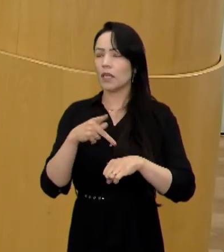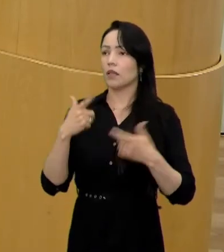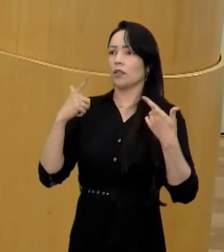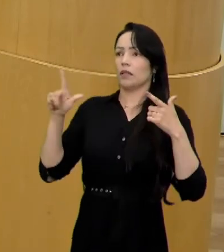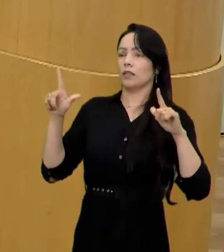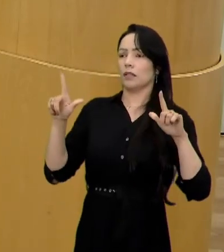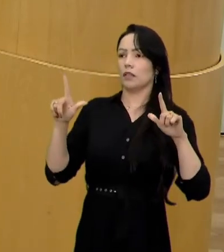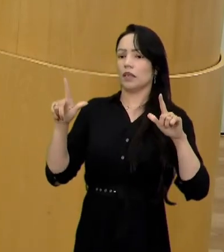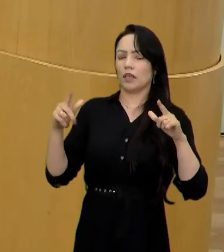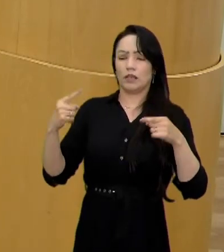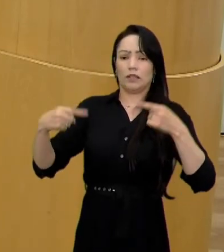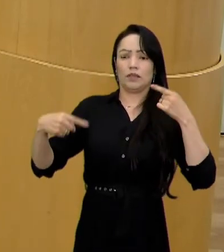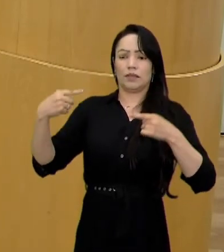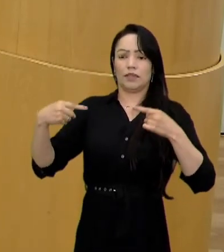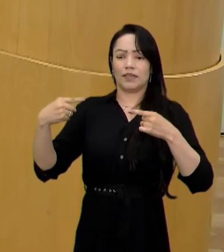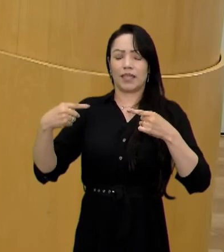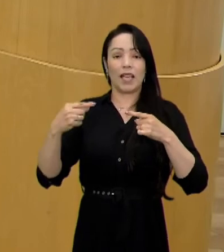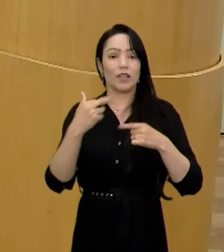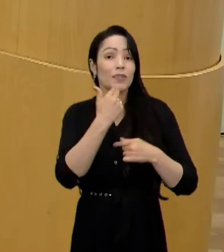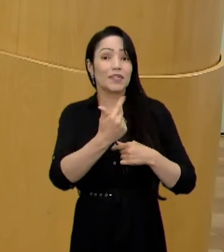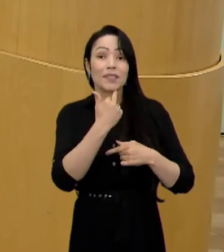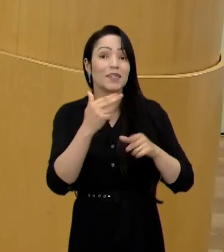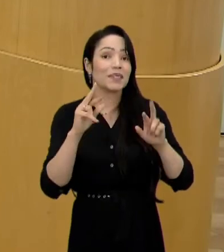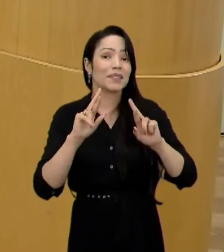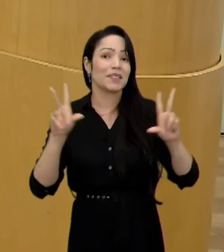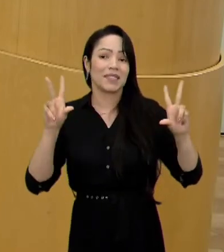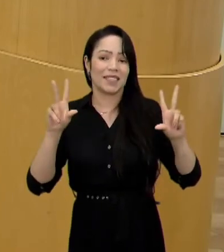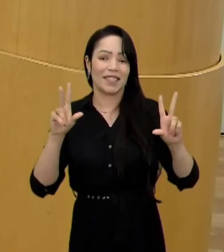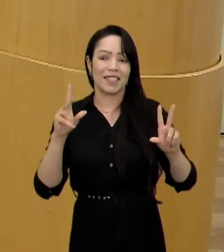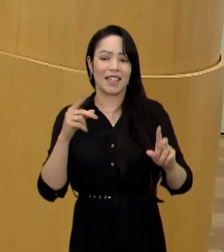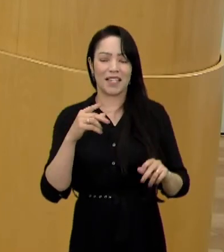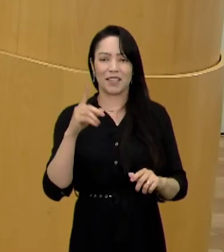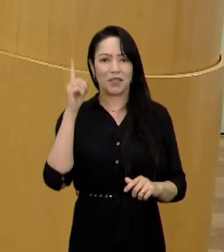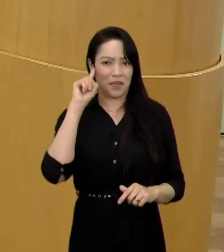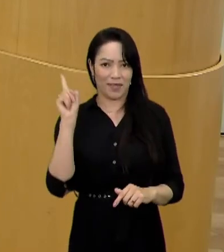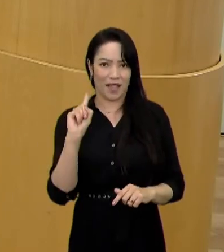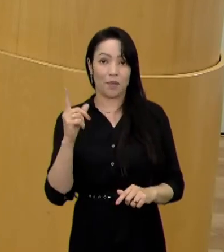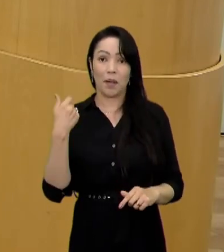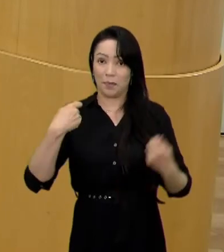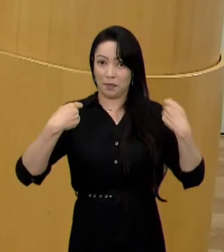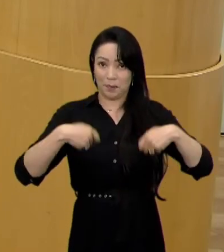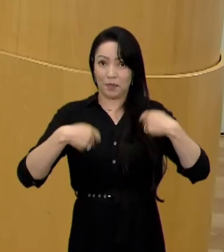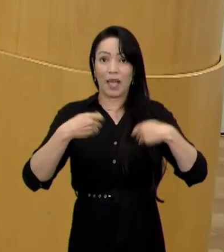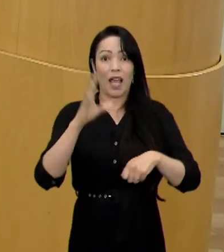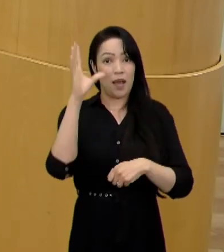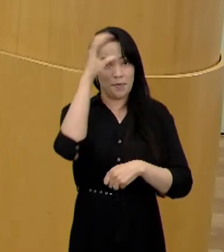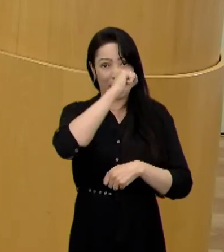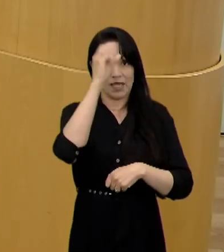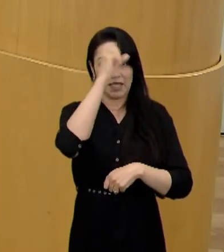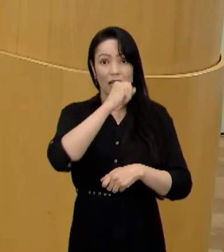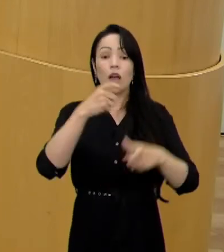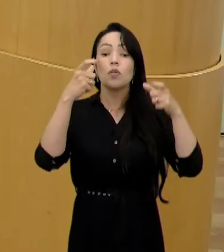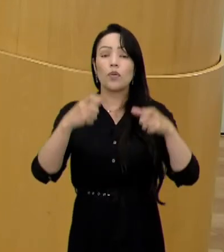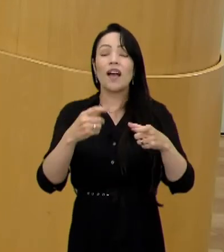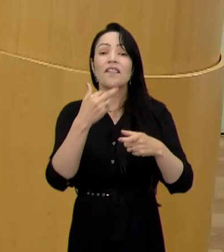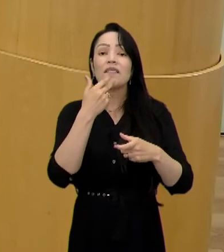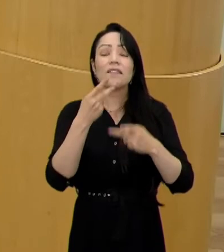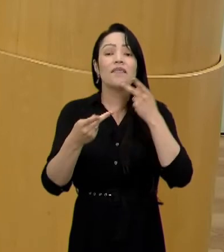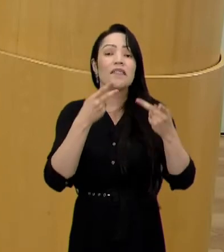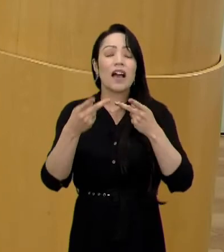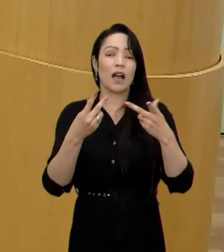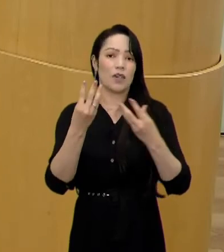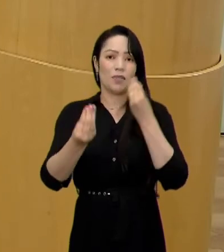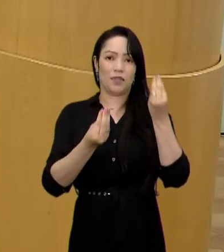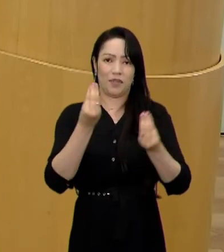idioma, não conhece, e aí você precisa aprender aquele idioma local, o padrão, para se